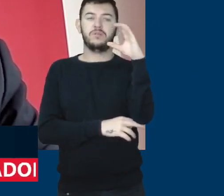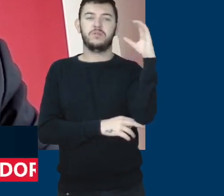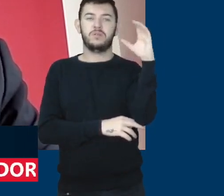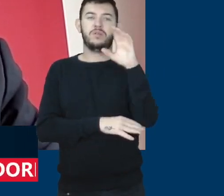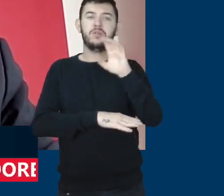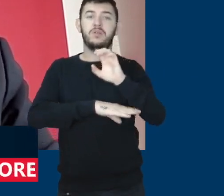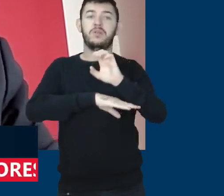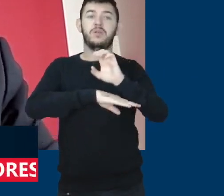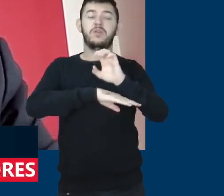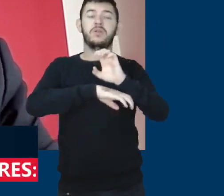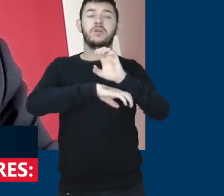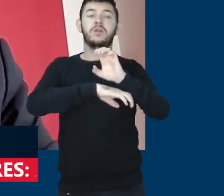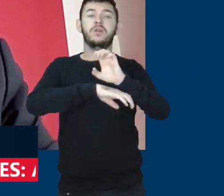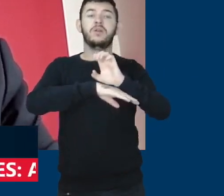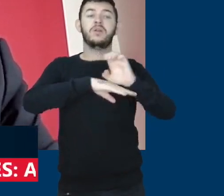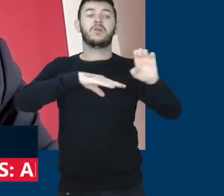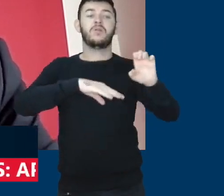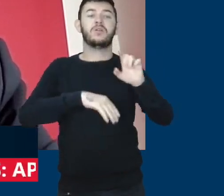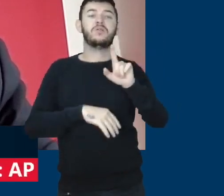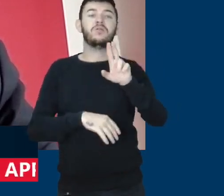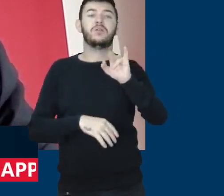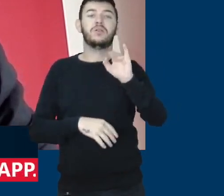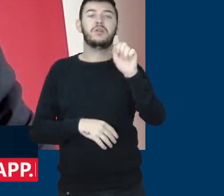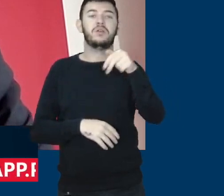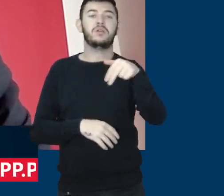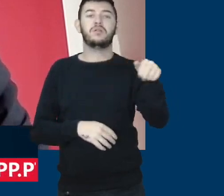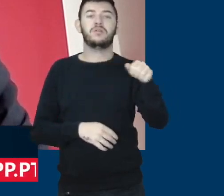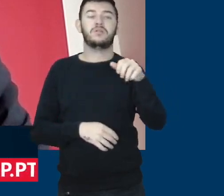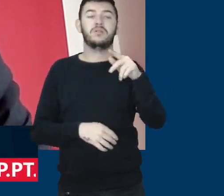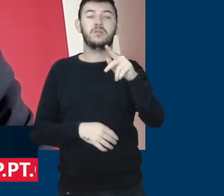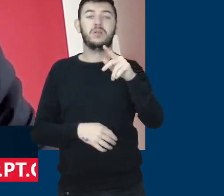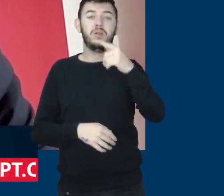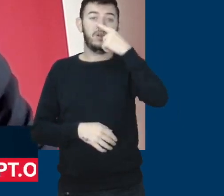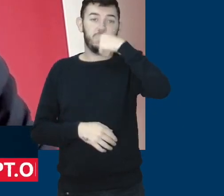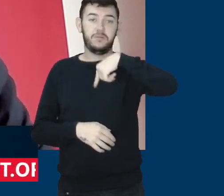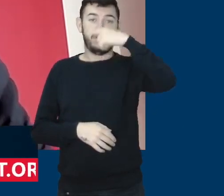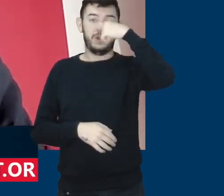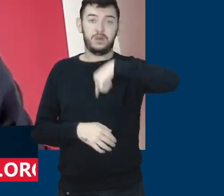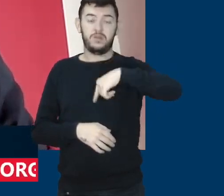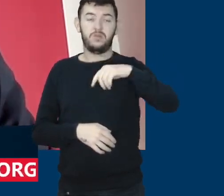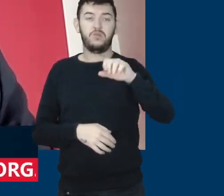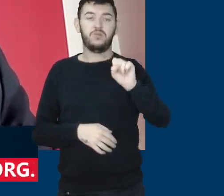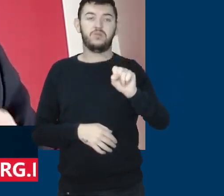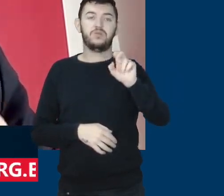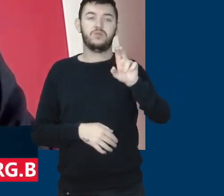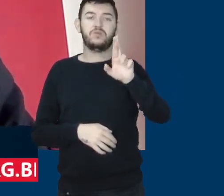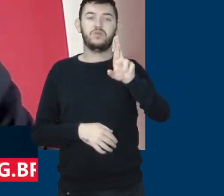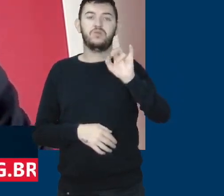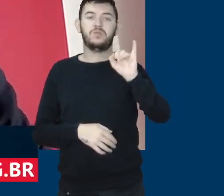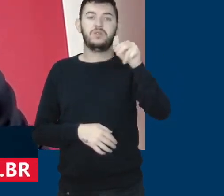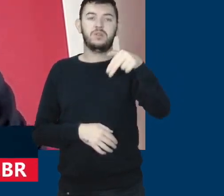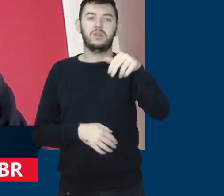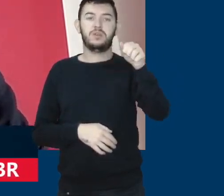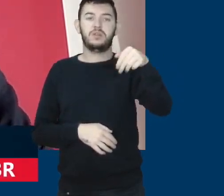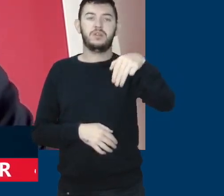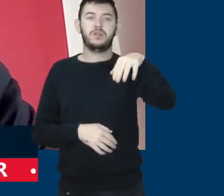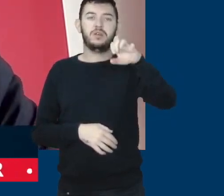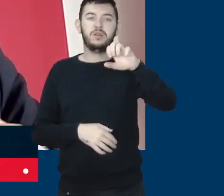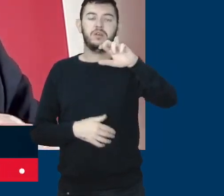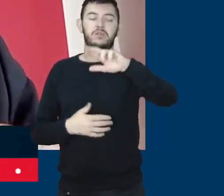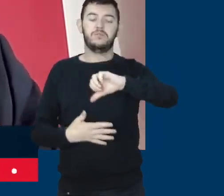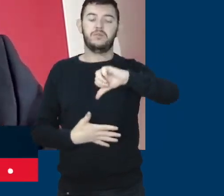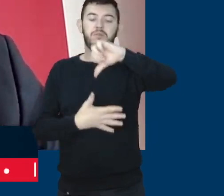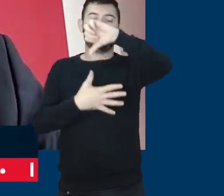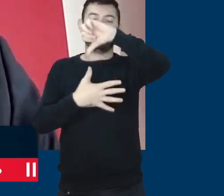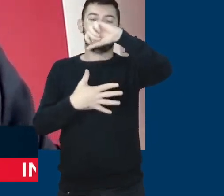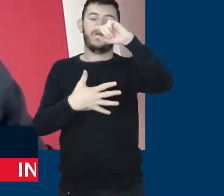Equador, Guiana, Peru, Suriname, ou seja, é uma forma também do Brasil